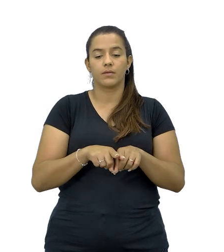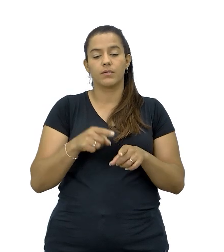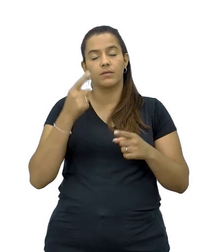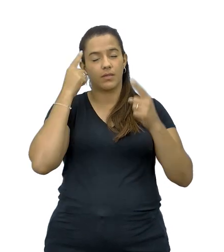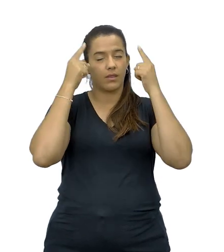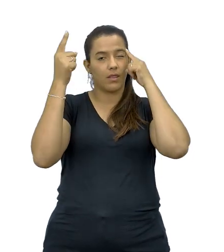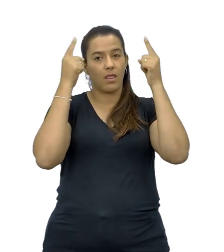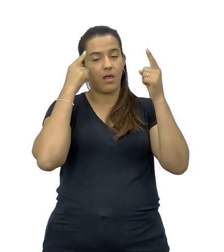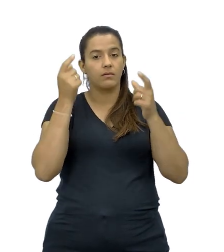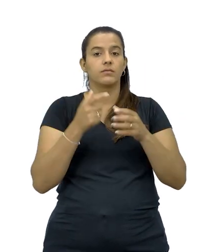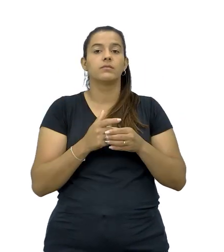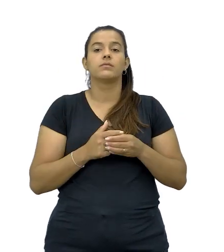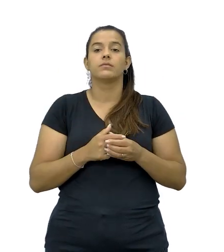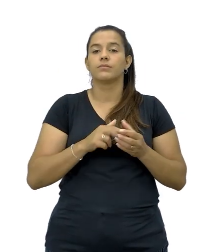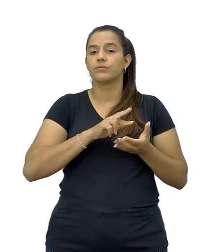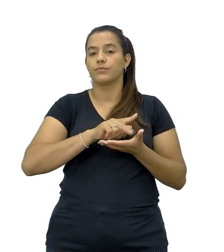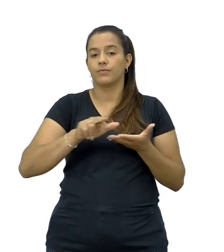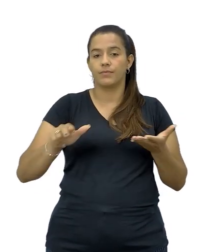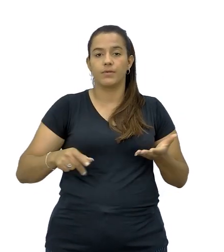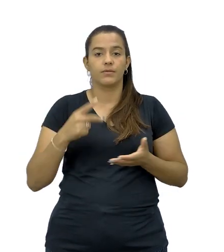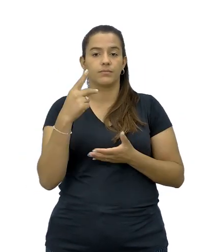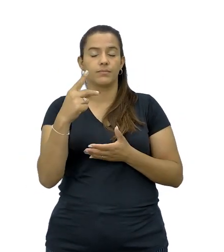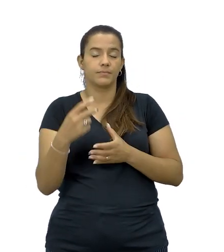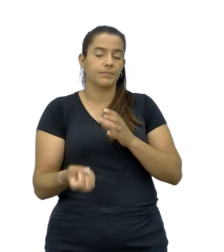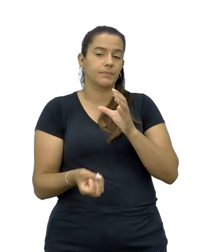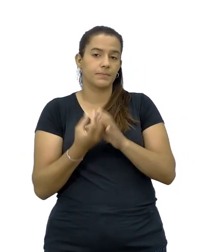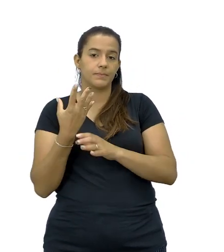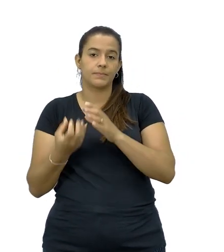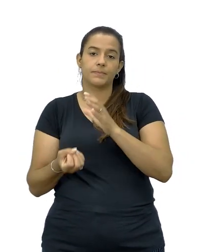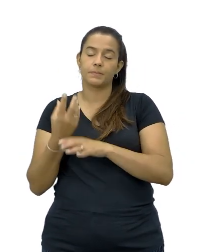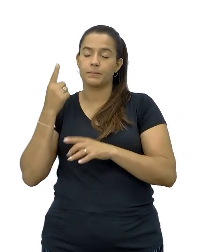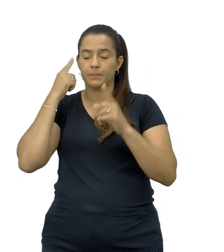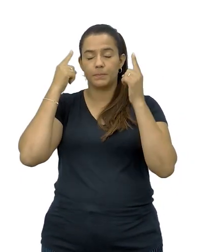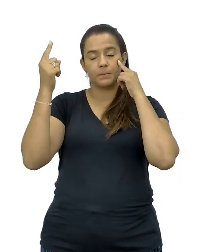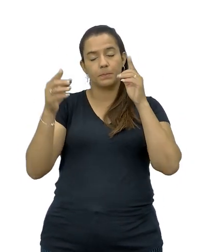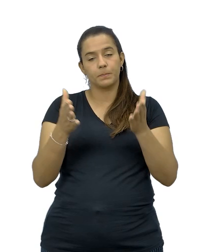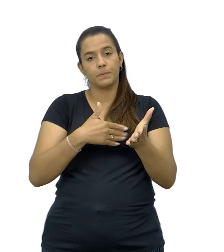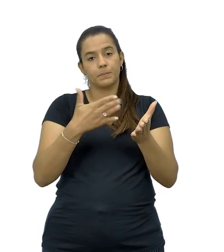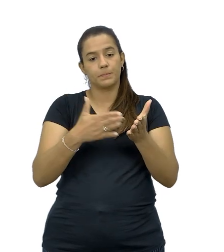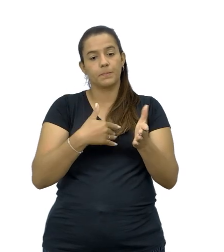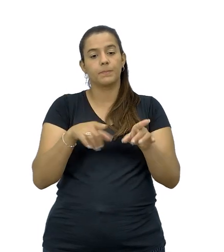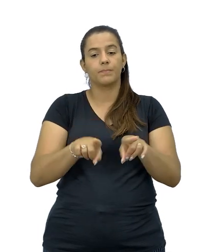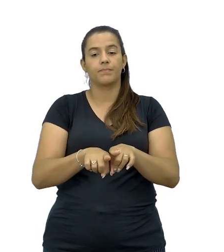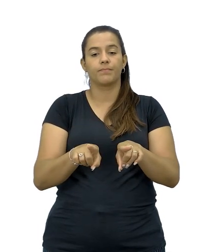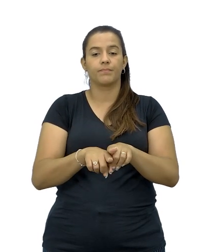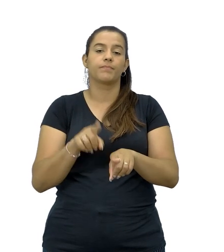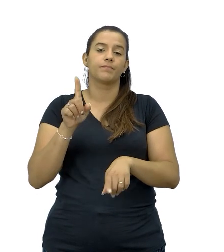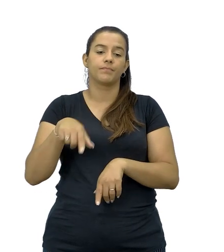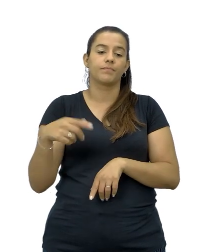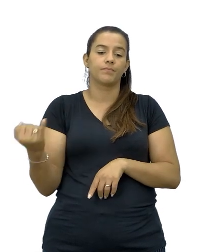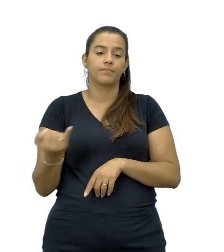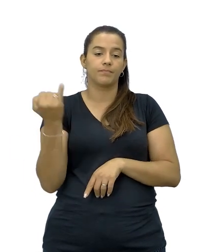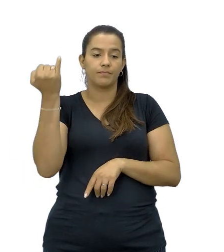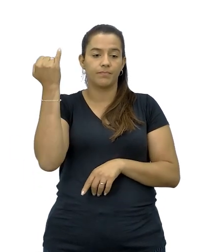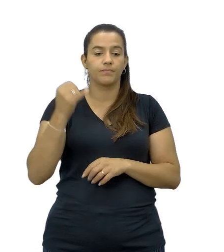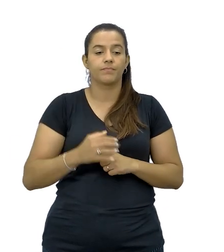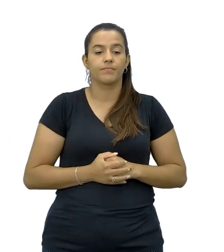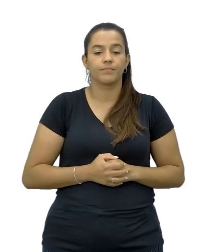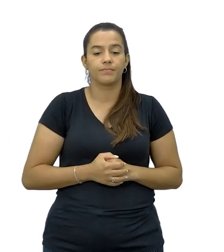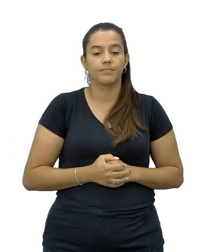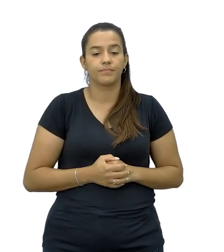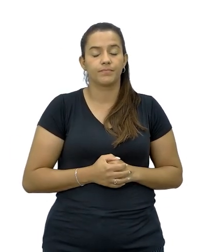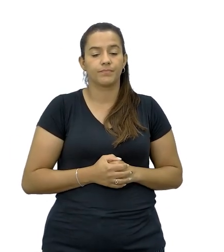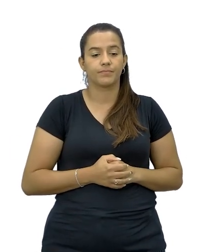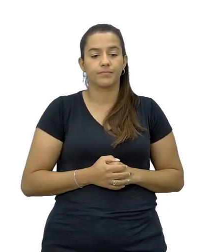ideias para que vocês possam criar em cima dessas ideias, desses cadernos, acho que também de forma